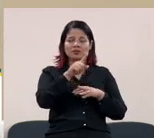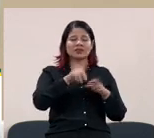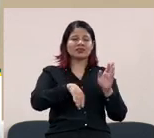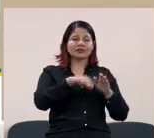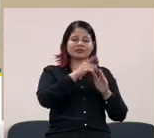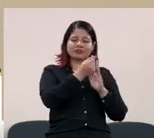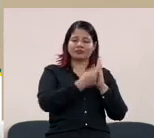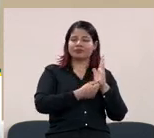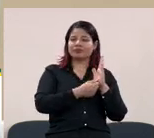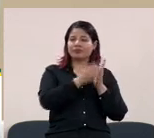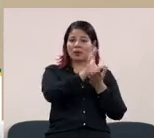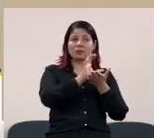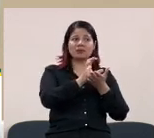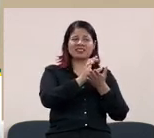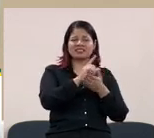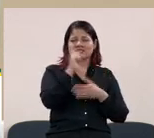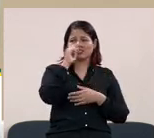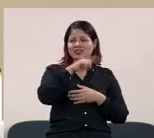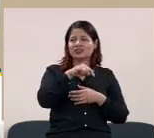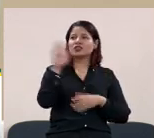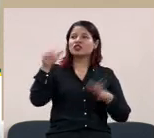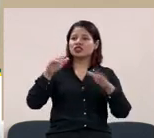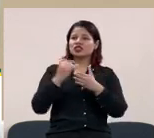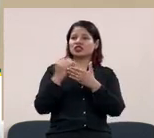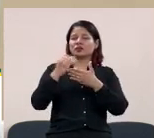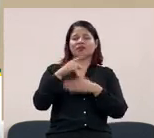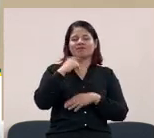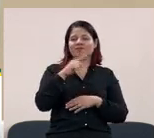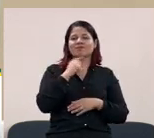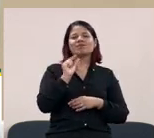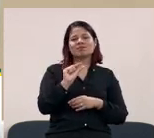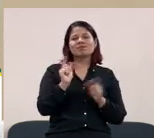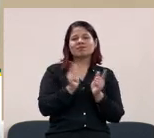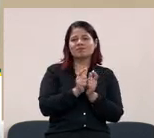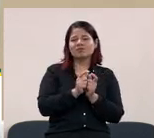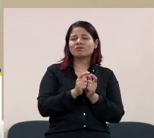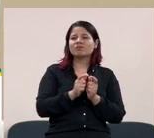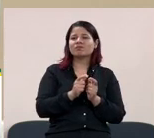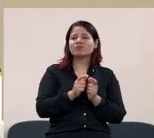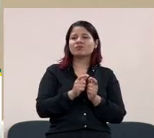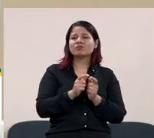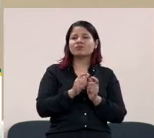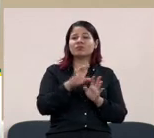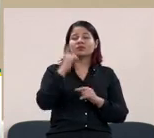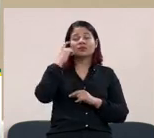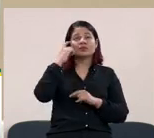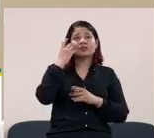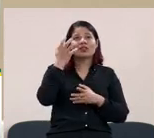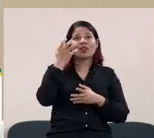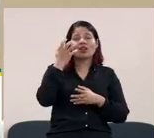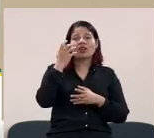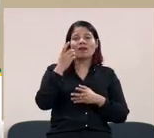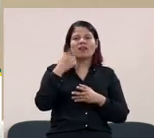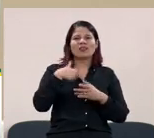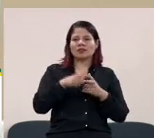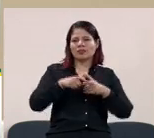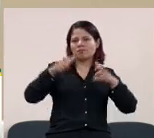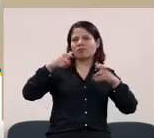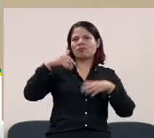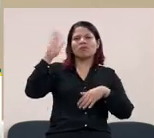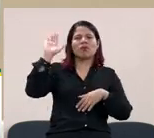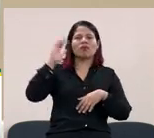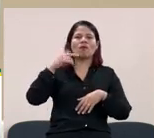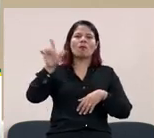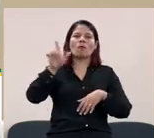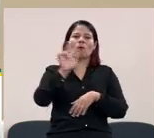de atender um número maior, mas muito também pela aquela ideologia de que eu quero estar numa universidade maior,